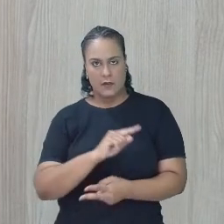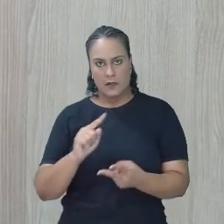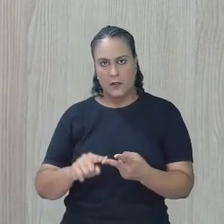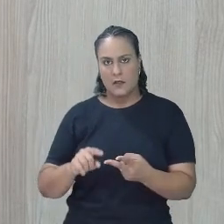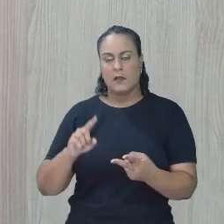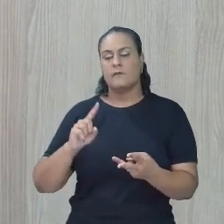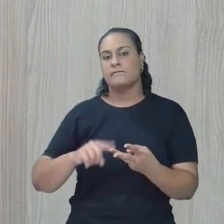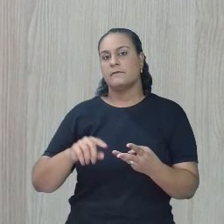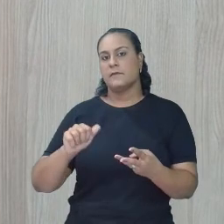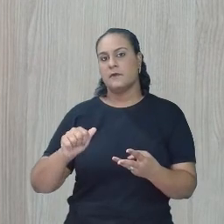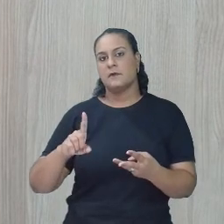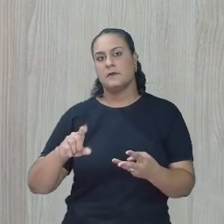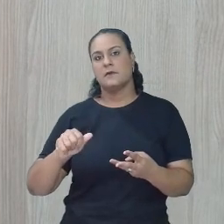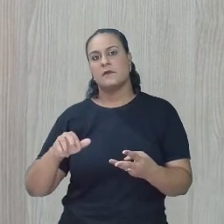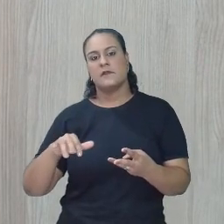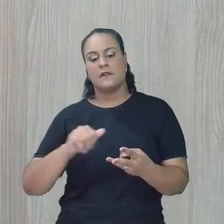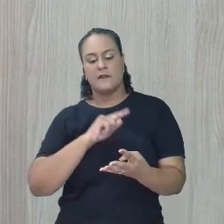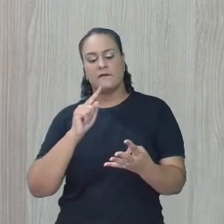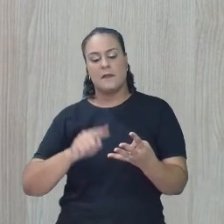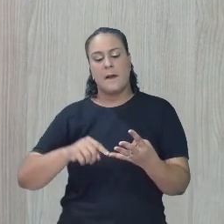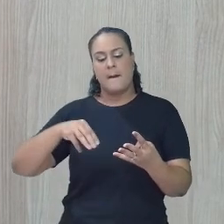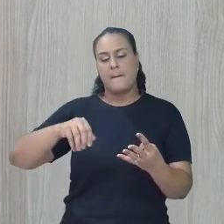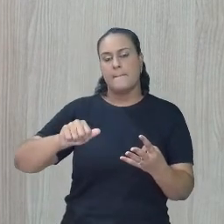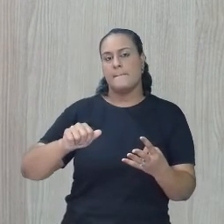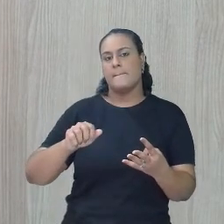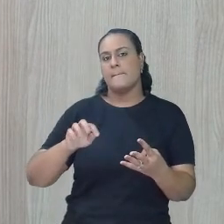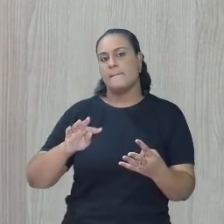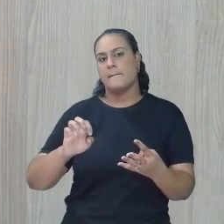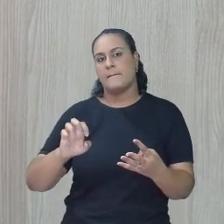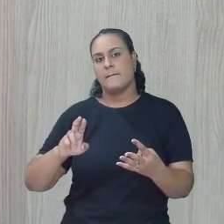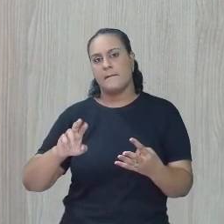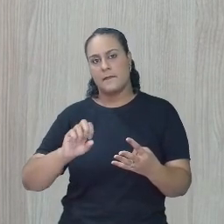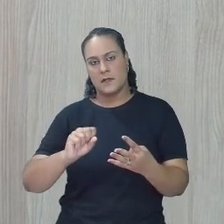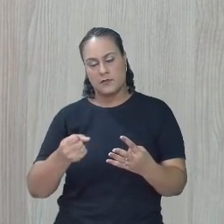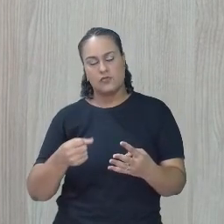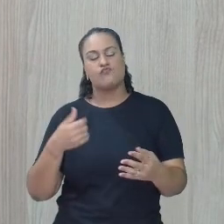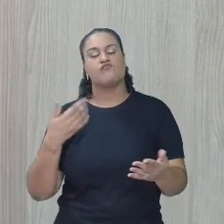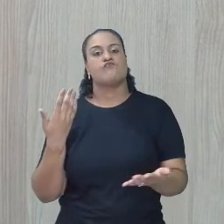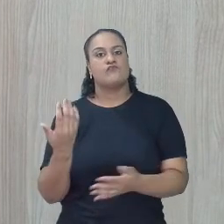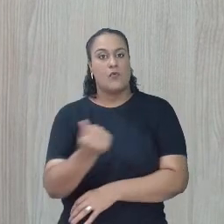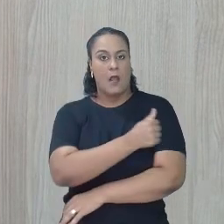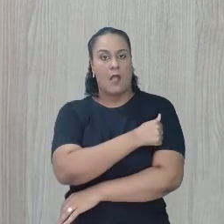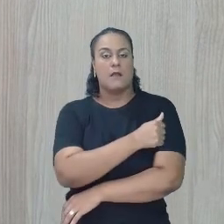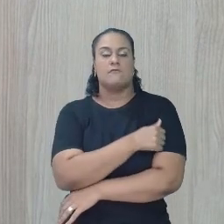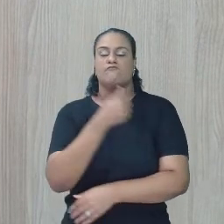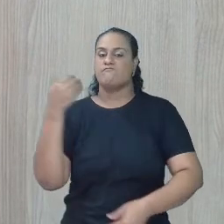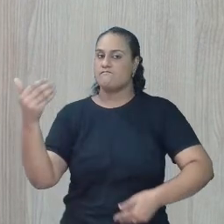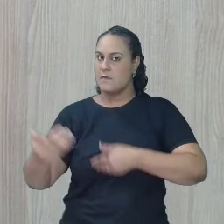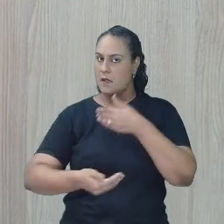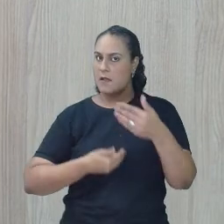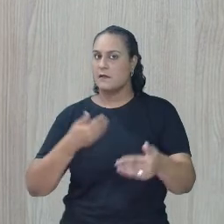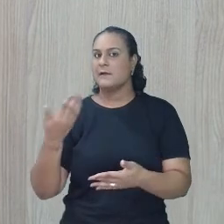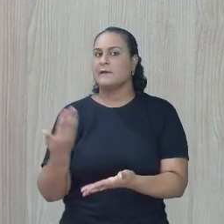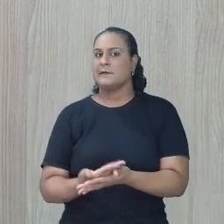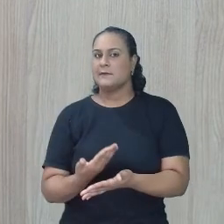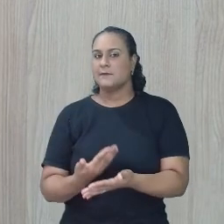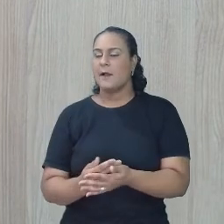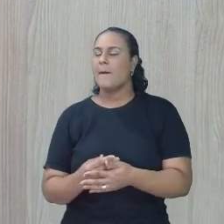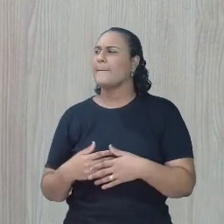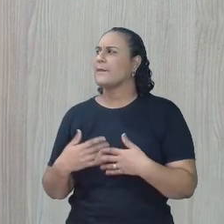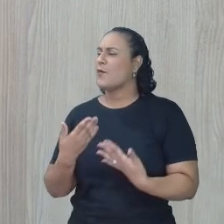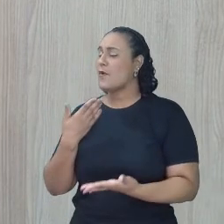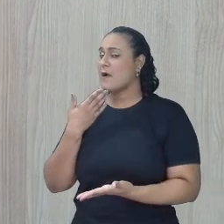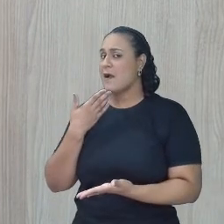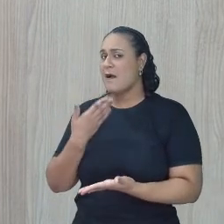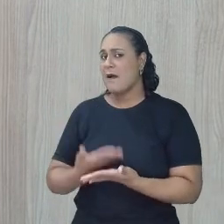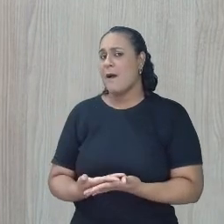o David e o Matheus. Galerinha aqui participando da aula, mandando seu comentário. Eu fico impressionado assim, Briane,